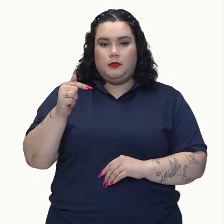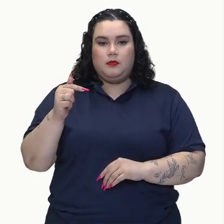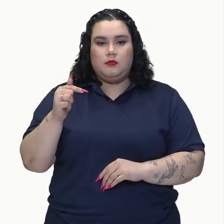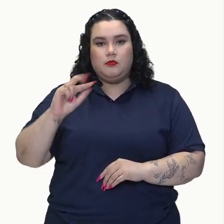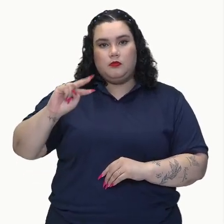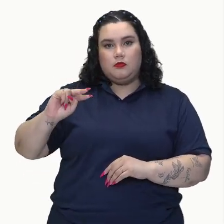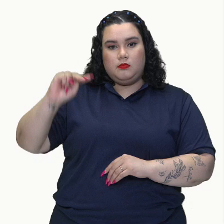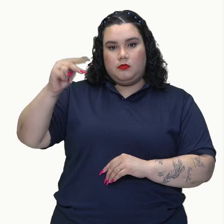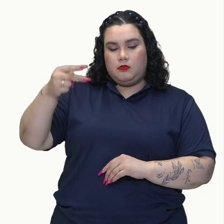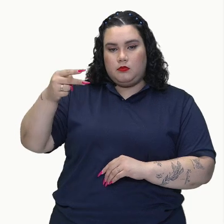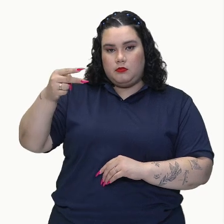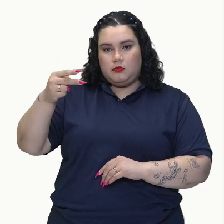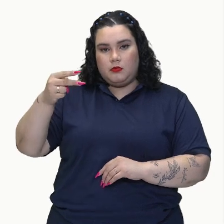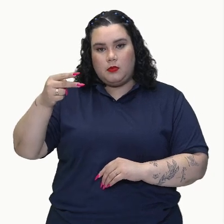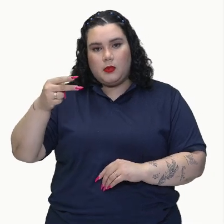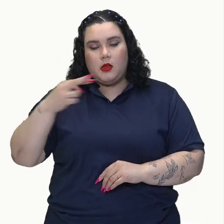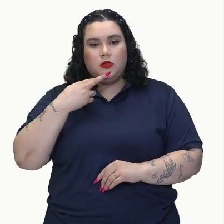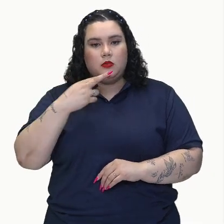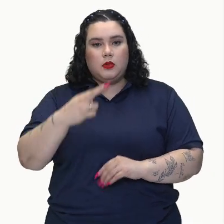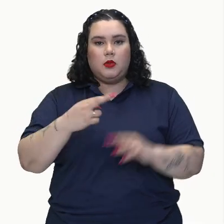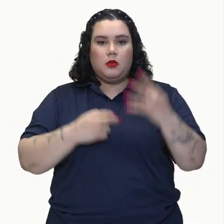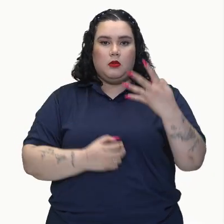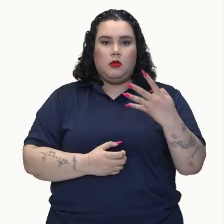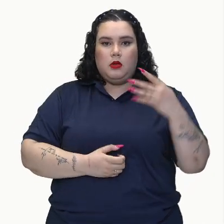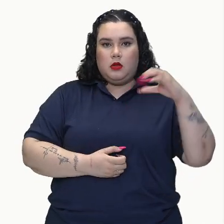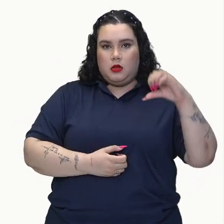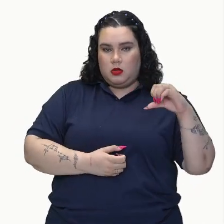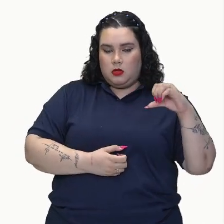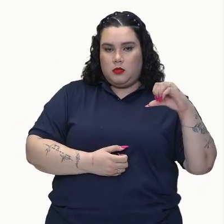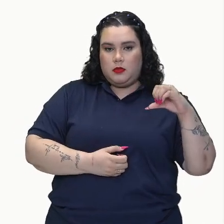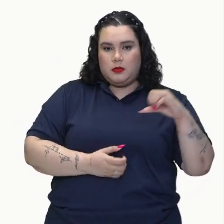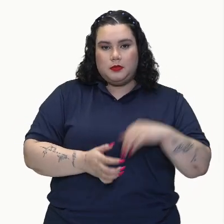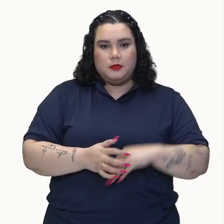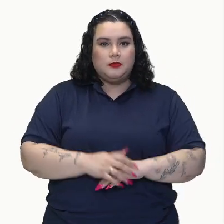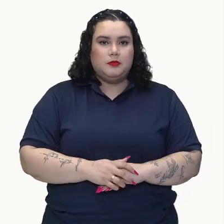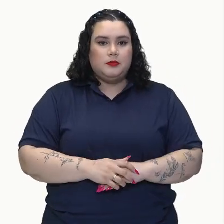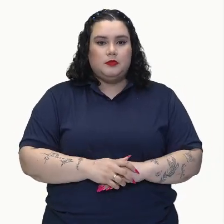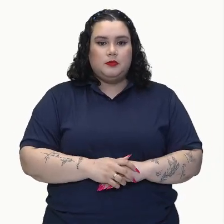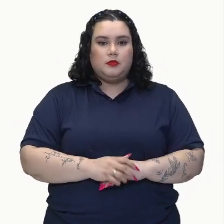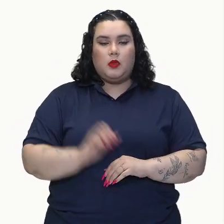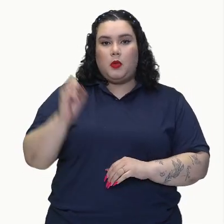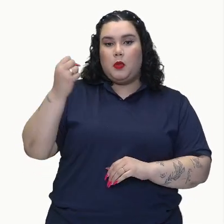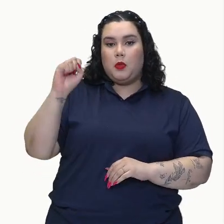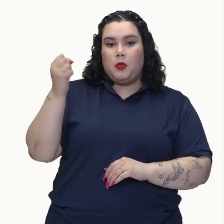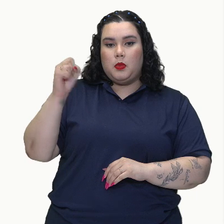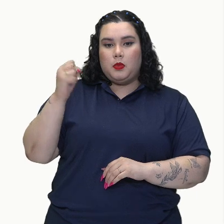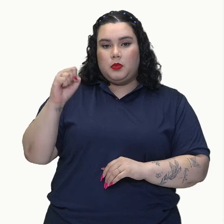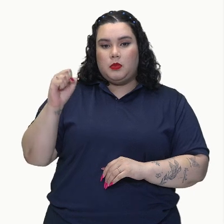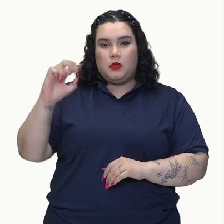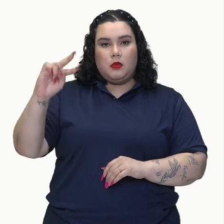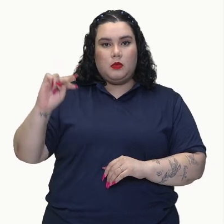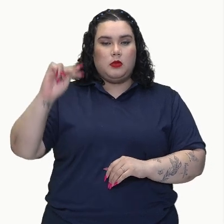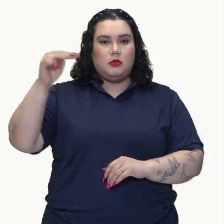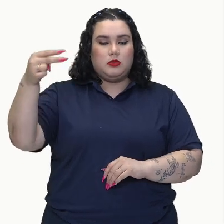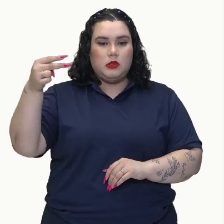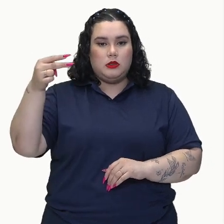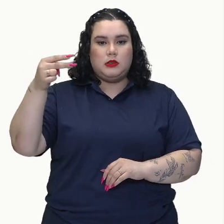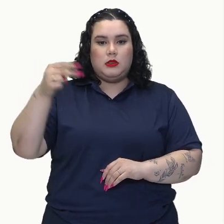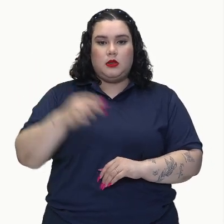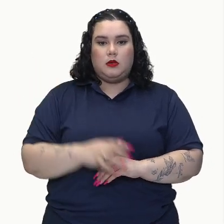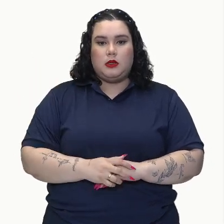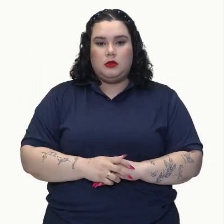7 ao quadrado é quanto? 49, muito bem. 8. 8 ao quadrado é quanto?